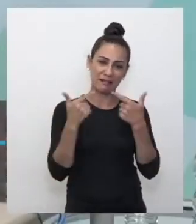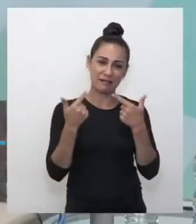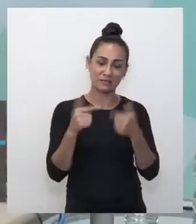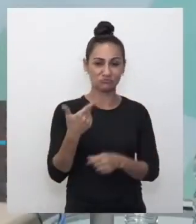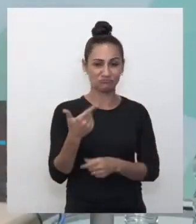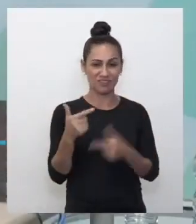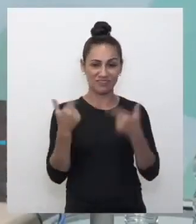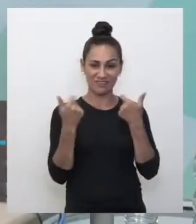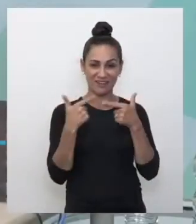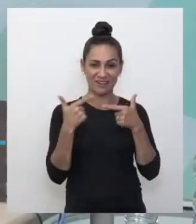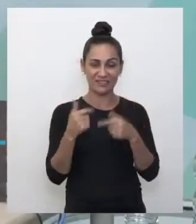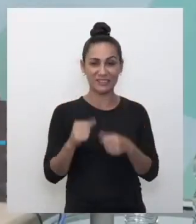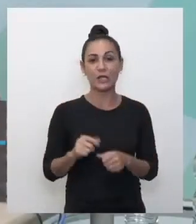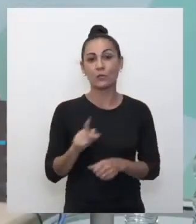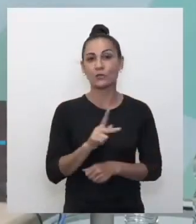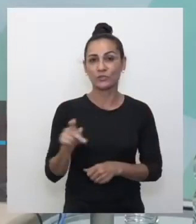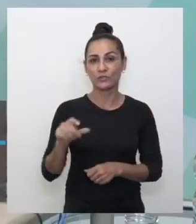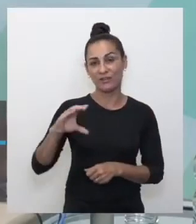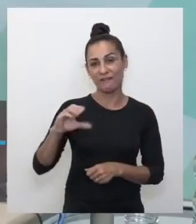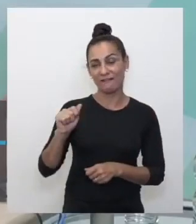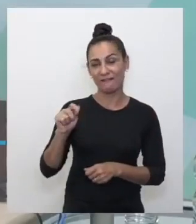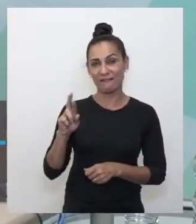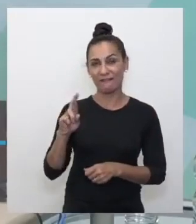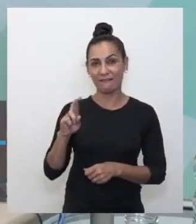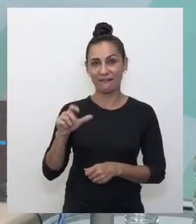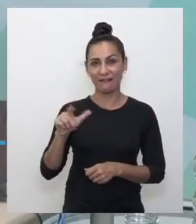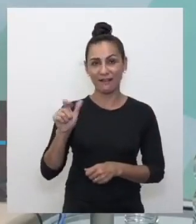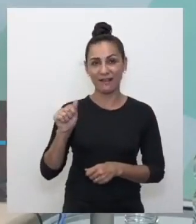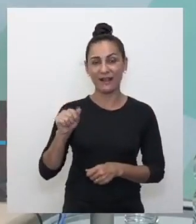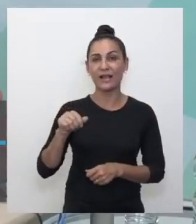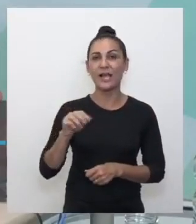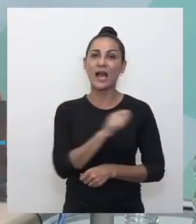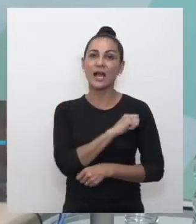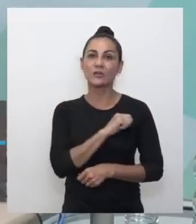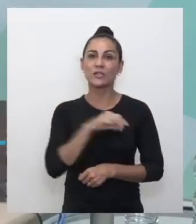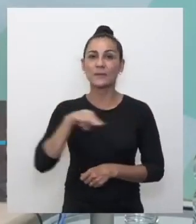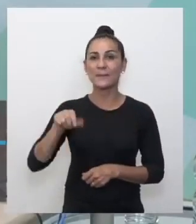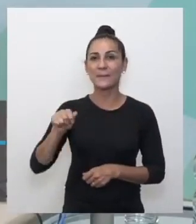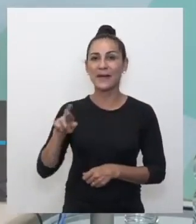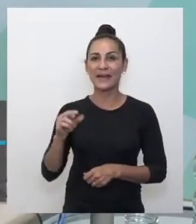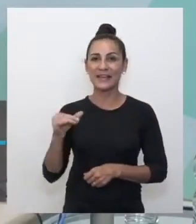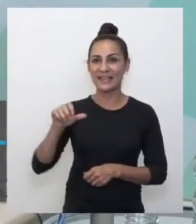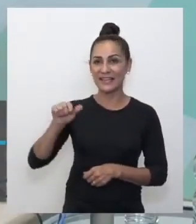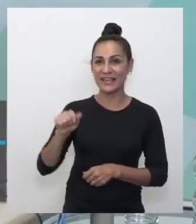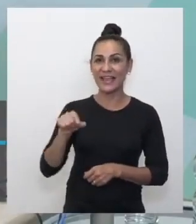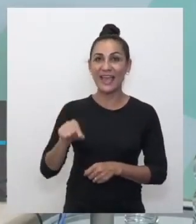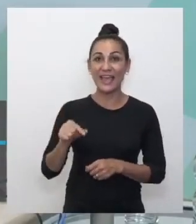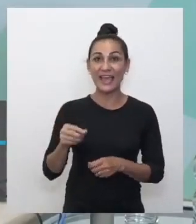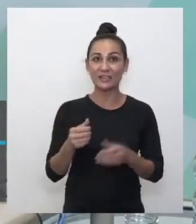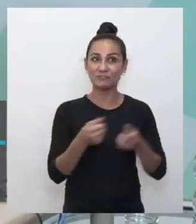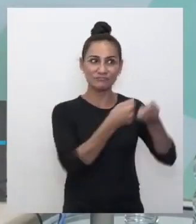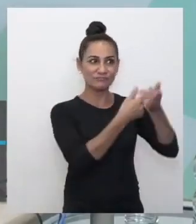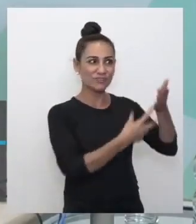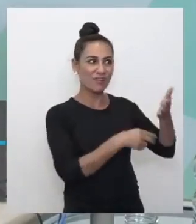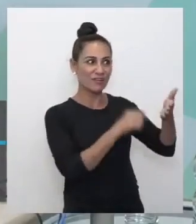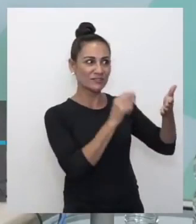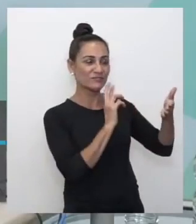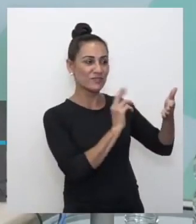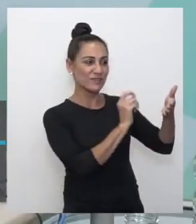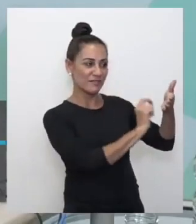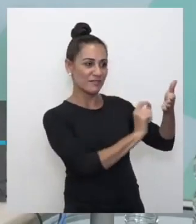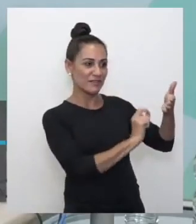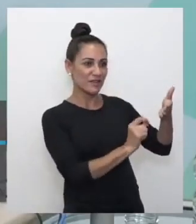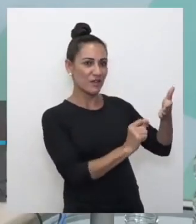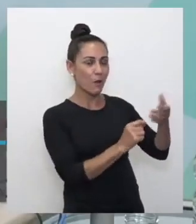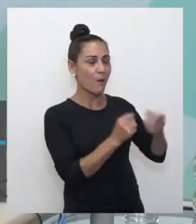alunos da professora Carla Coiler, da Pindamonhangaba, a Maria Clara, ela mandou umas piadas pra gente, assim, ela falou, ó, são piadas ótimas.